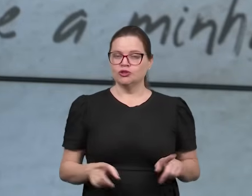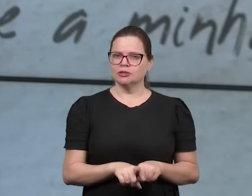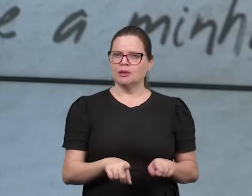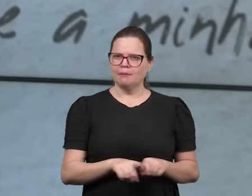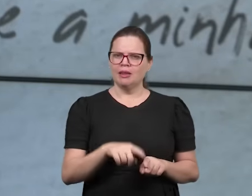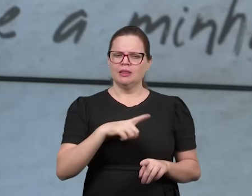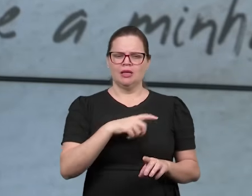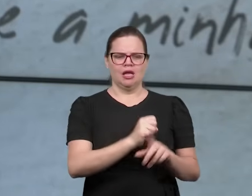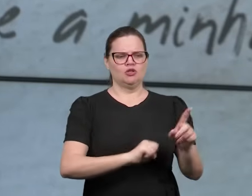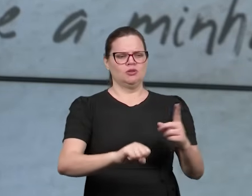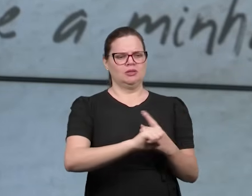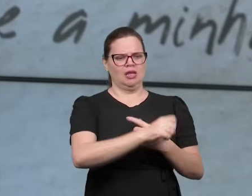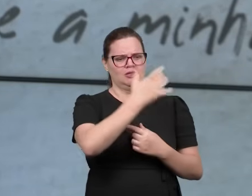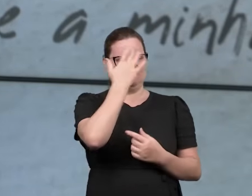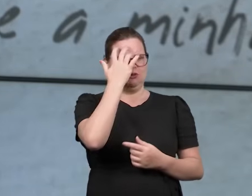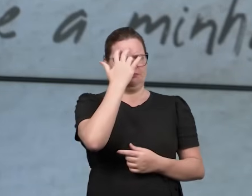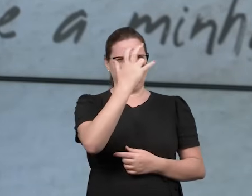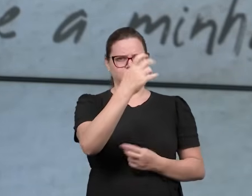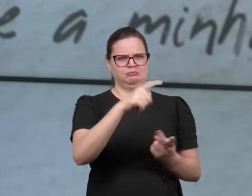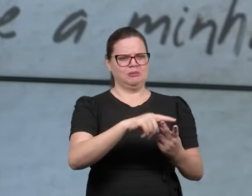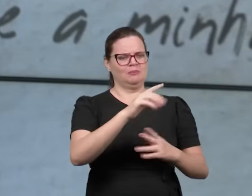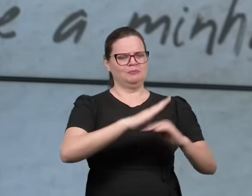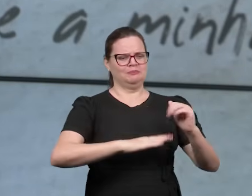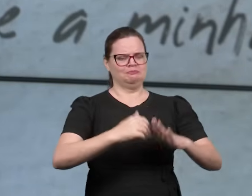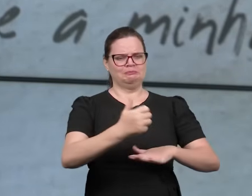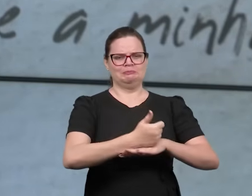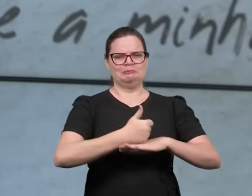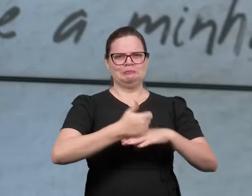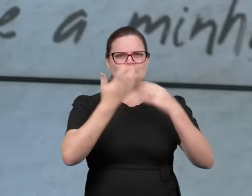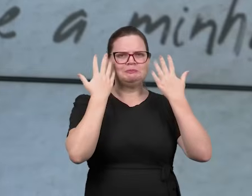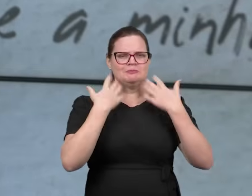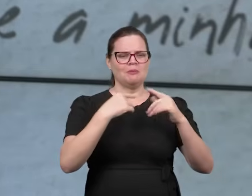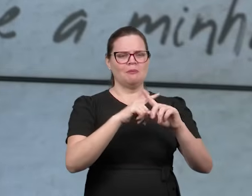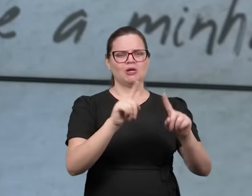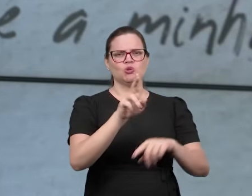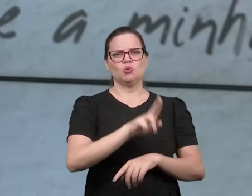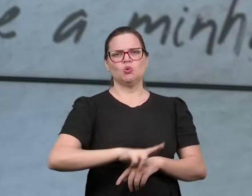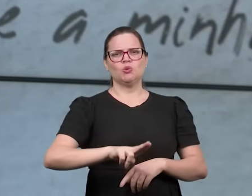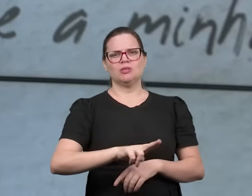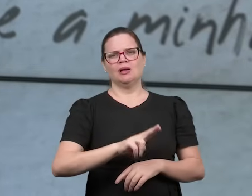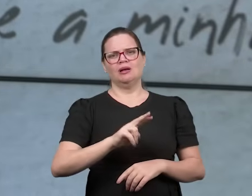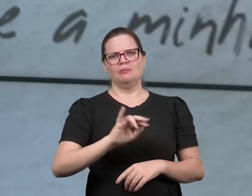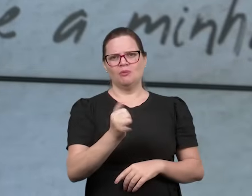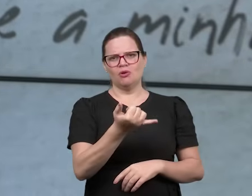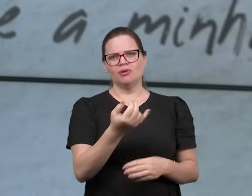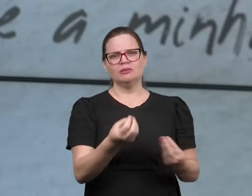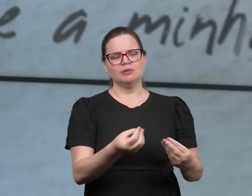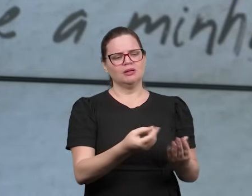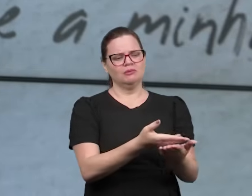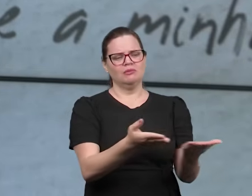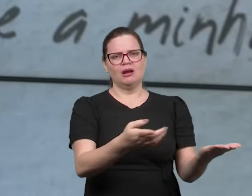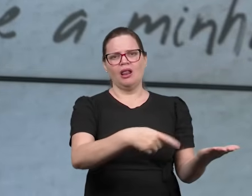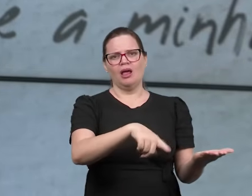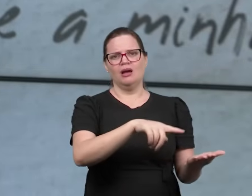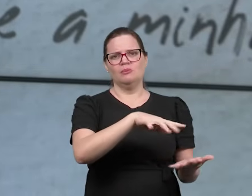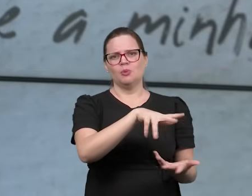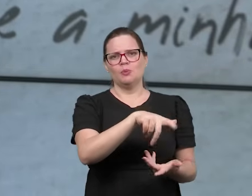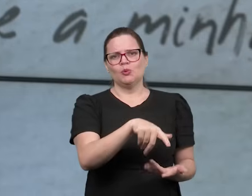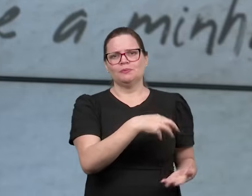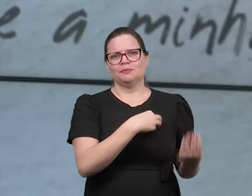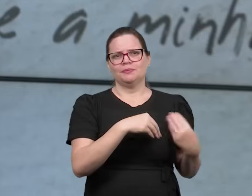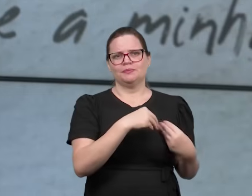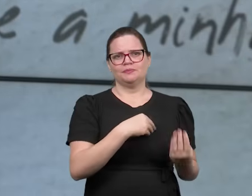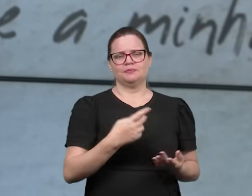pessoas talentosas, inteligentíssimas, usando esse talento para as coisas más. Você pega uma dark web, né?